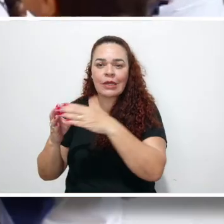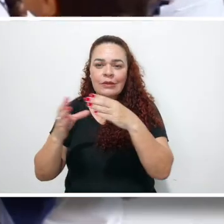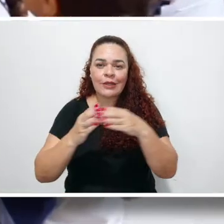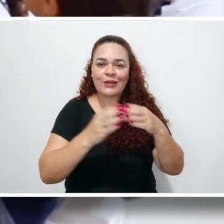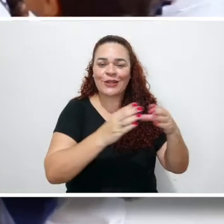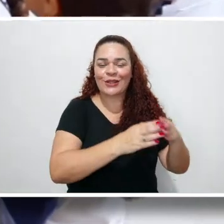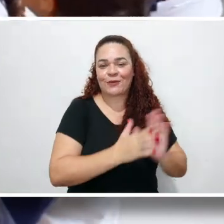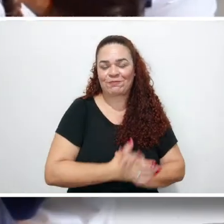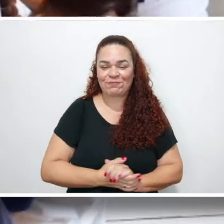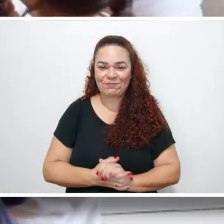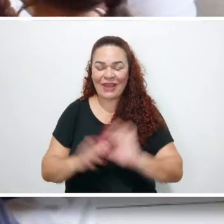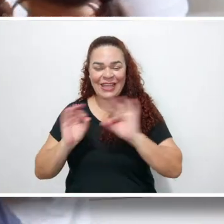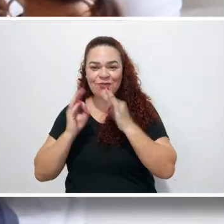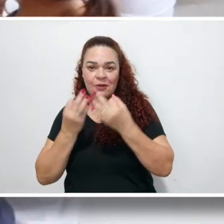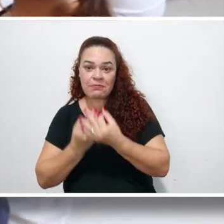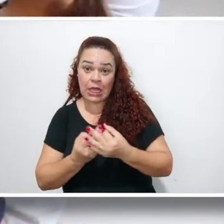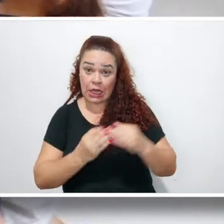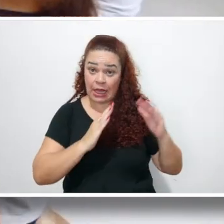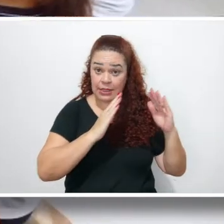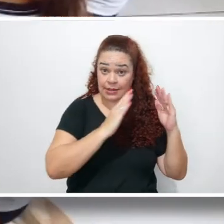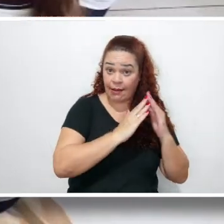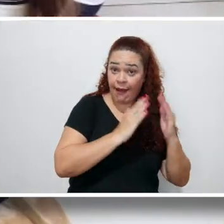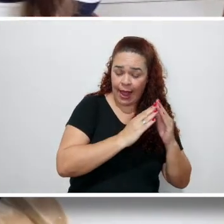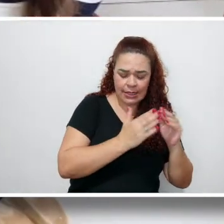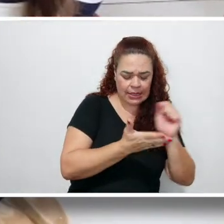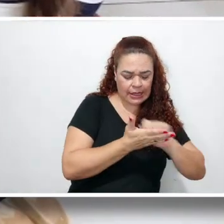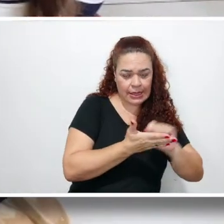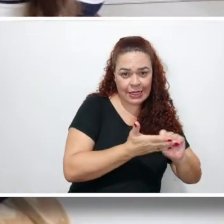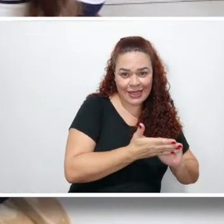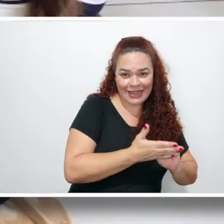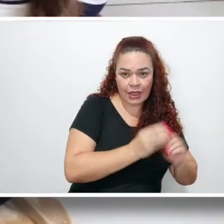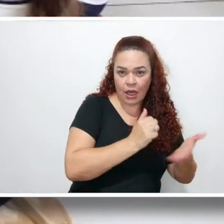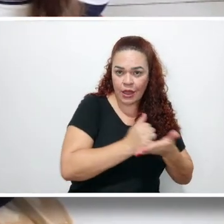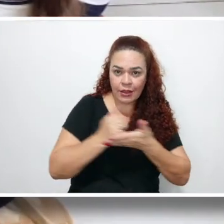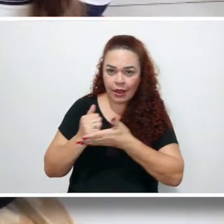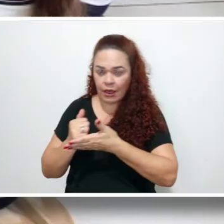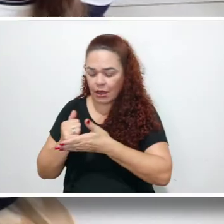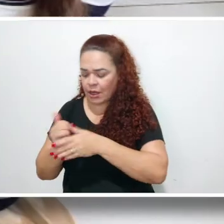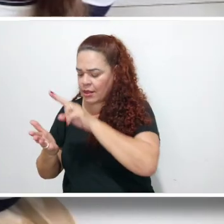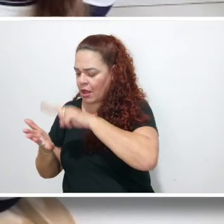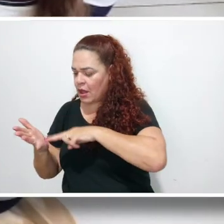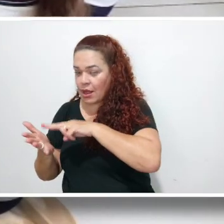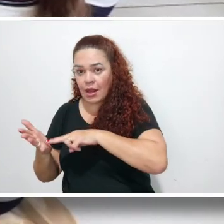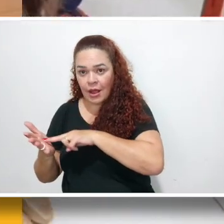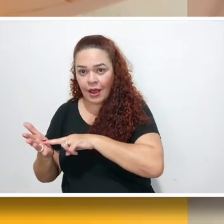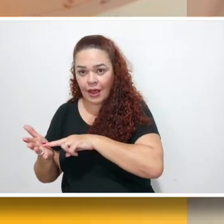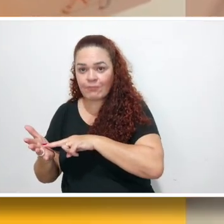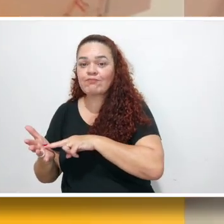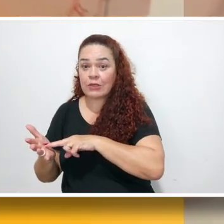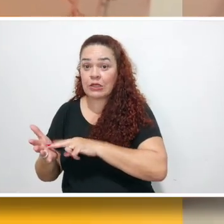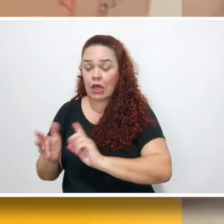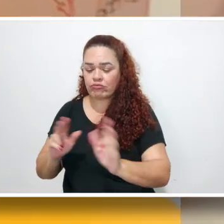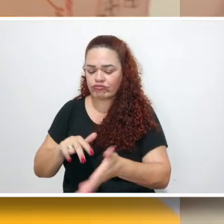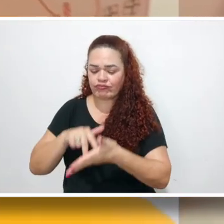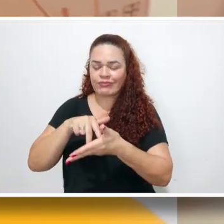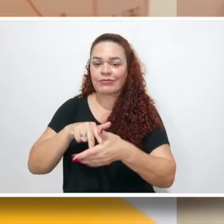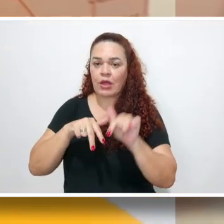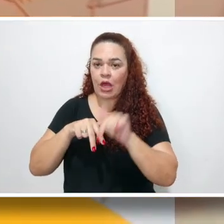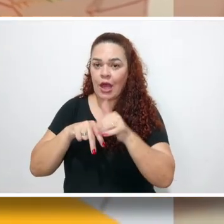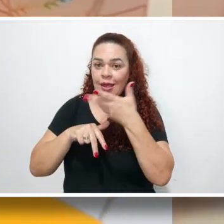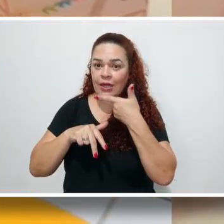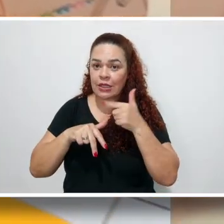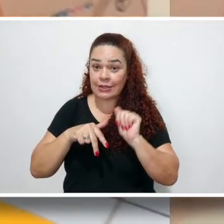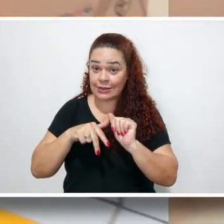cada turma. Dessa maneira, as famílias escrevem em casa e é feita uma leitura para toda a turma, tendo a criança como